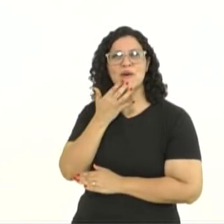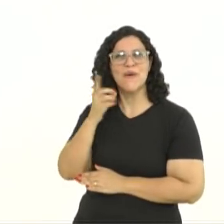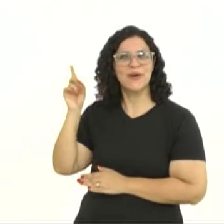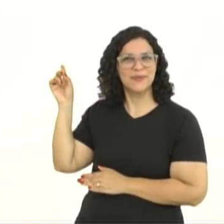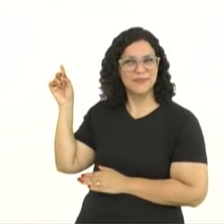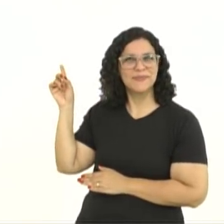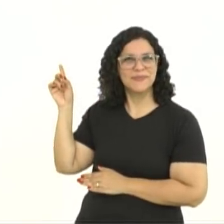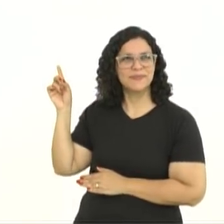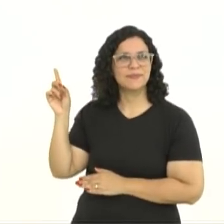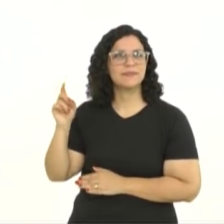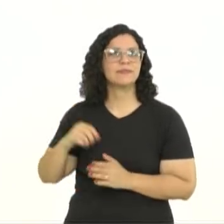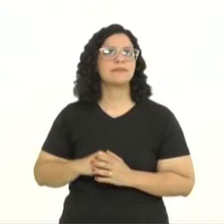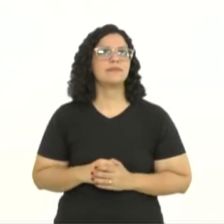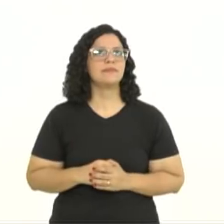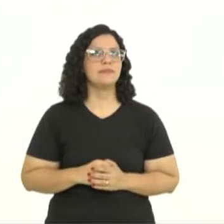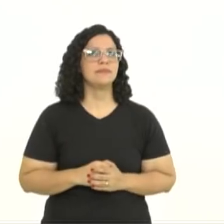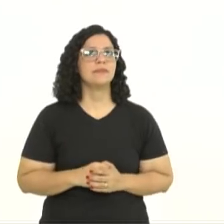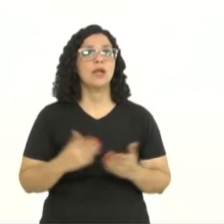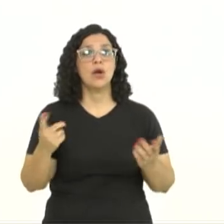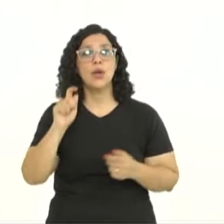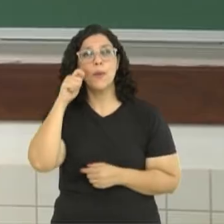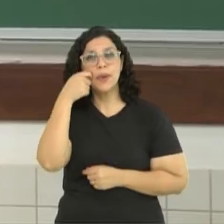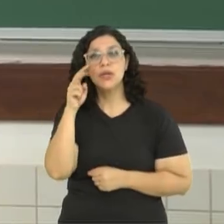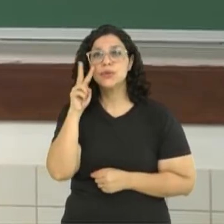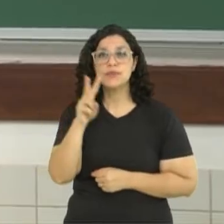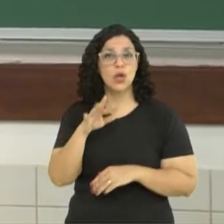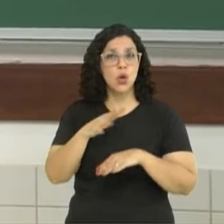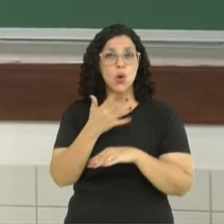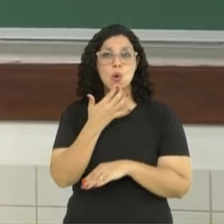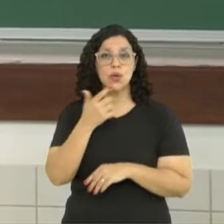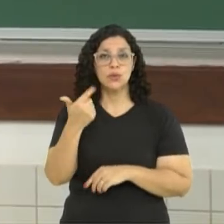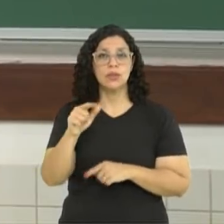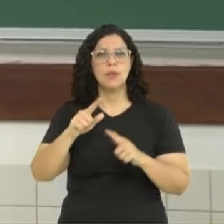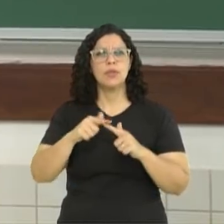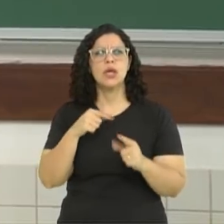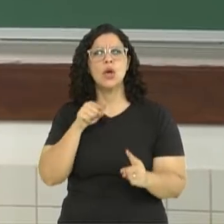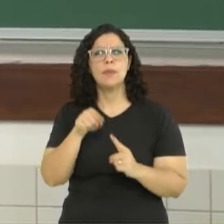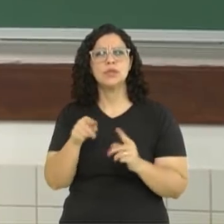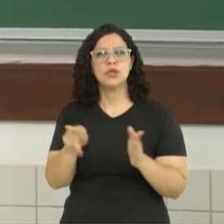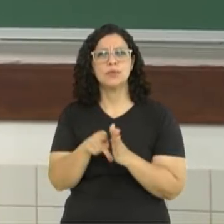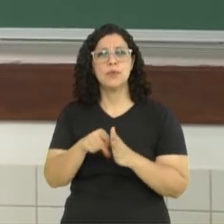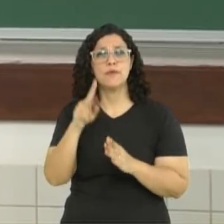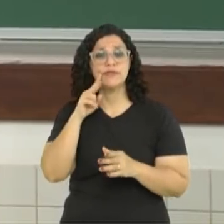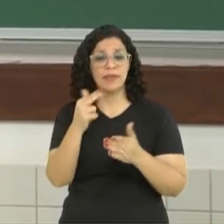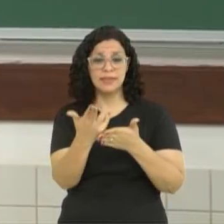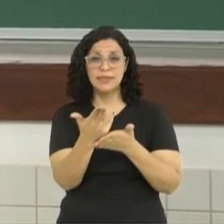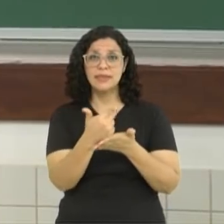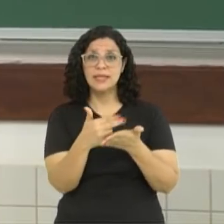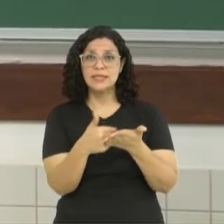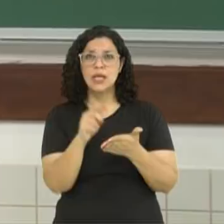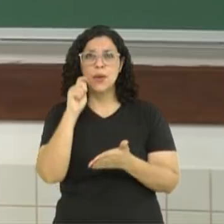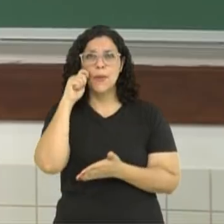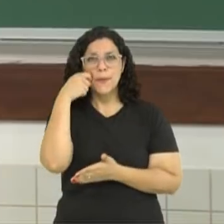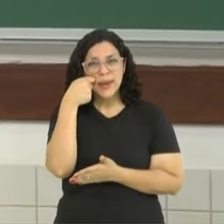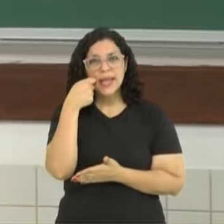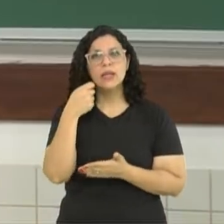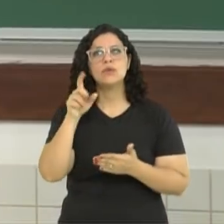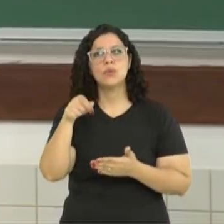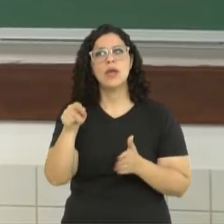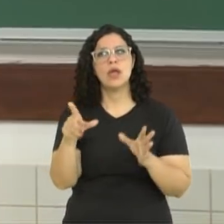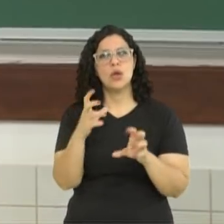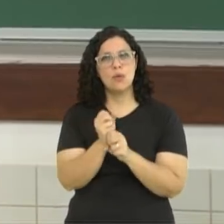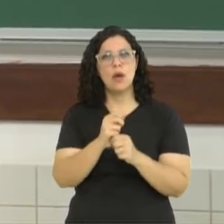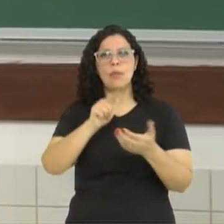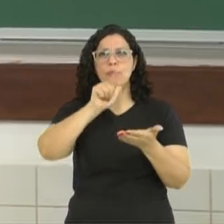preto. Você lembra que eu falei para vocês que o preto a gente não considera como cor? Qualquer objeto que você vê gráfico, que você vê impresso, um